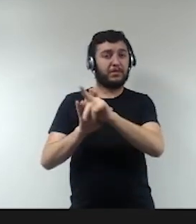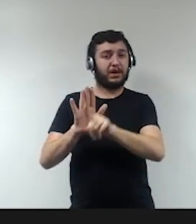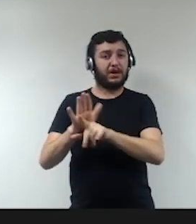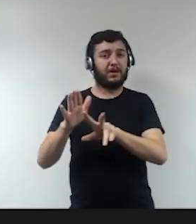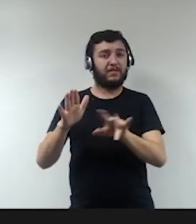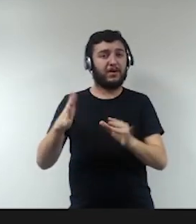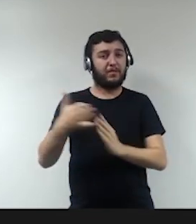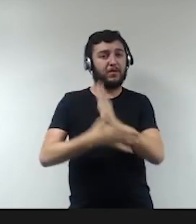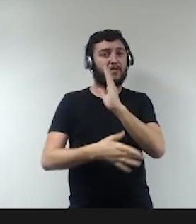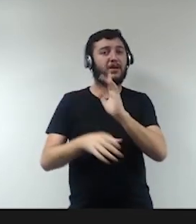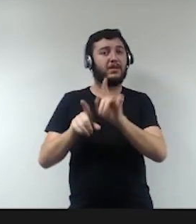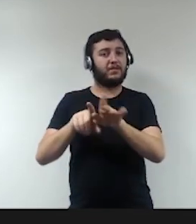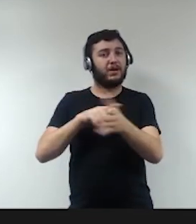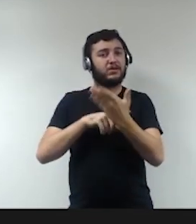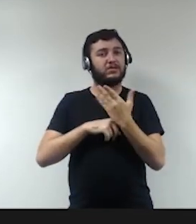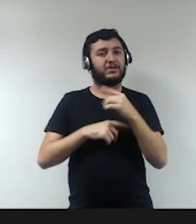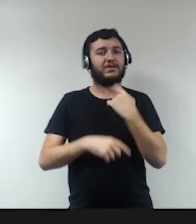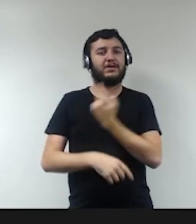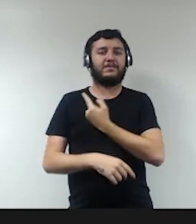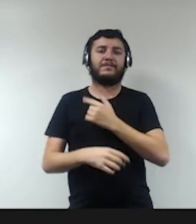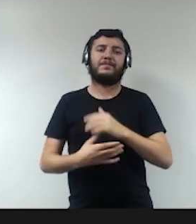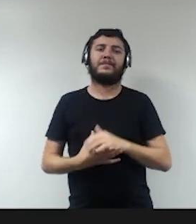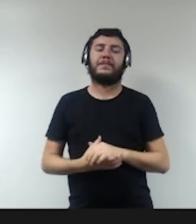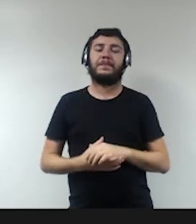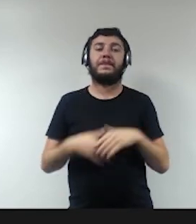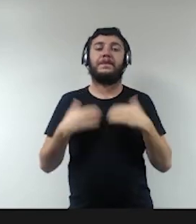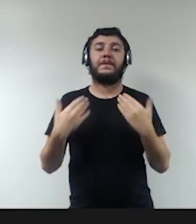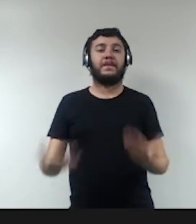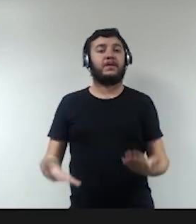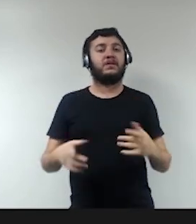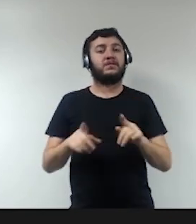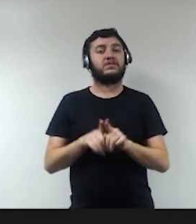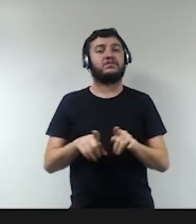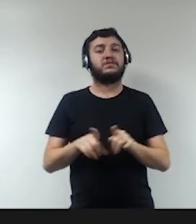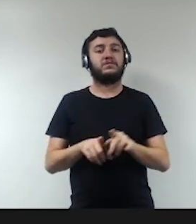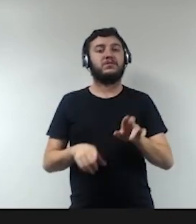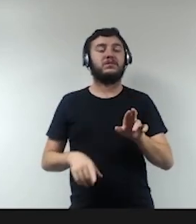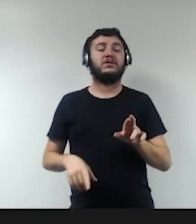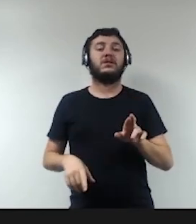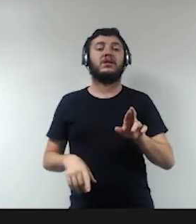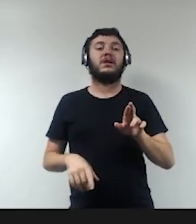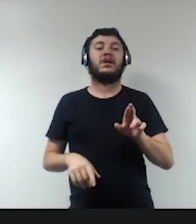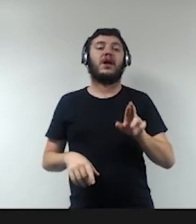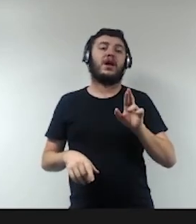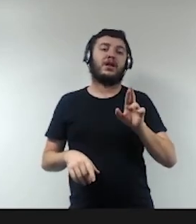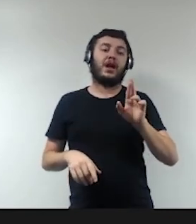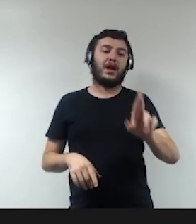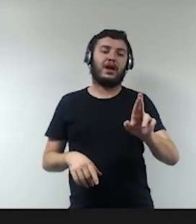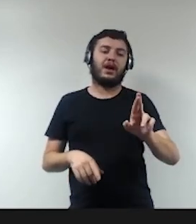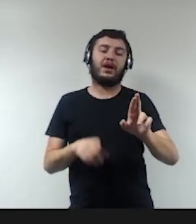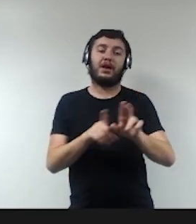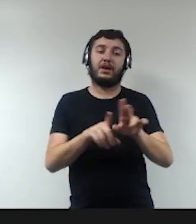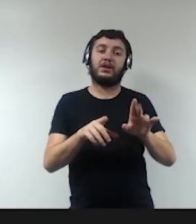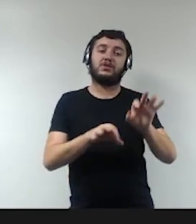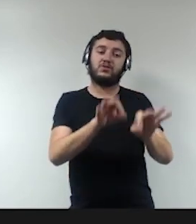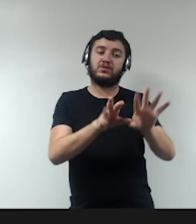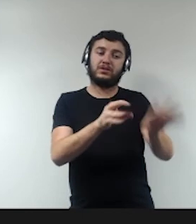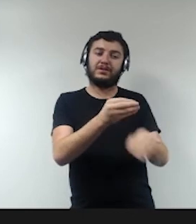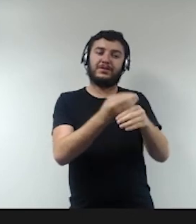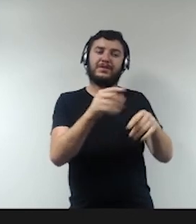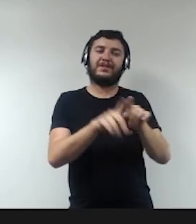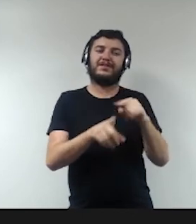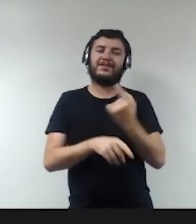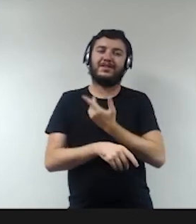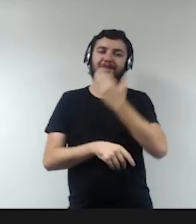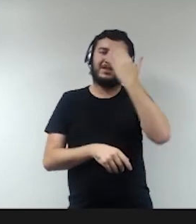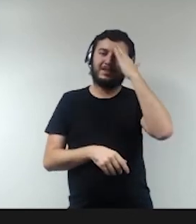nós nesse sentido. E com relação à R extrajudicial, nós temos o entendimento aqui em São Paulo